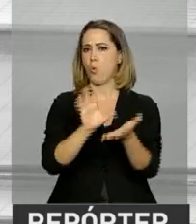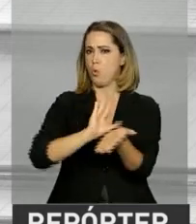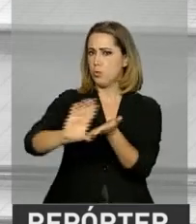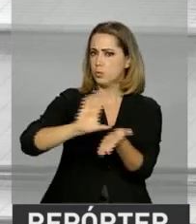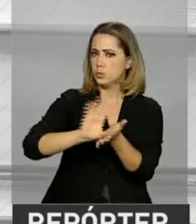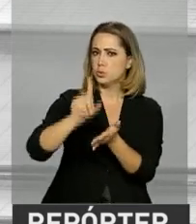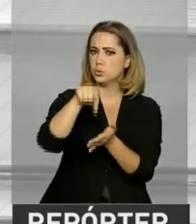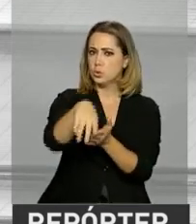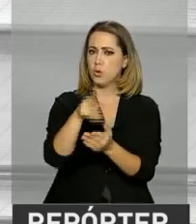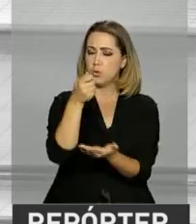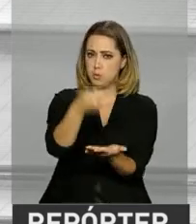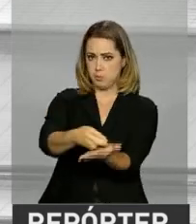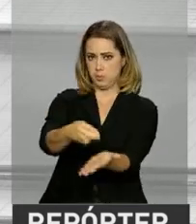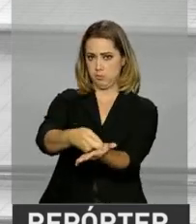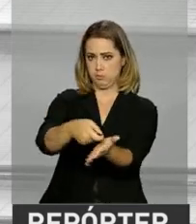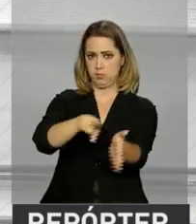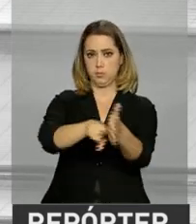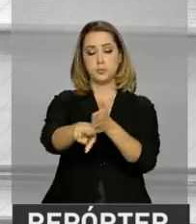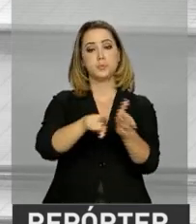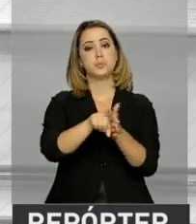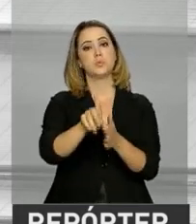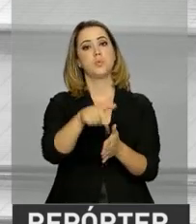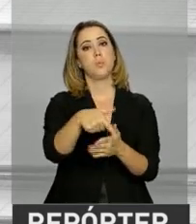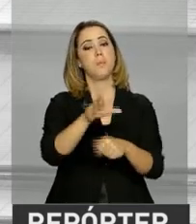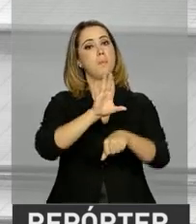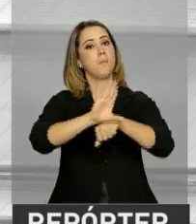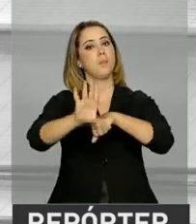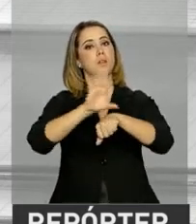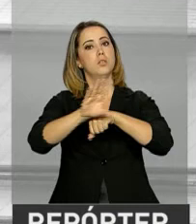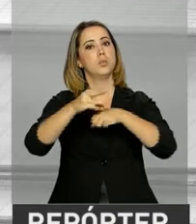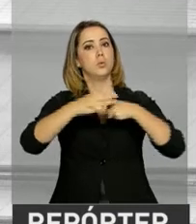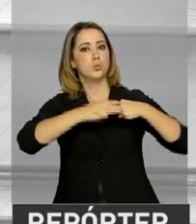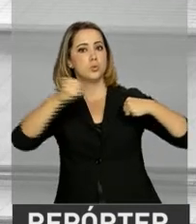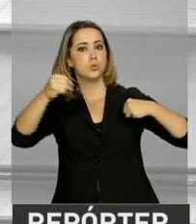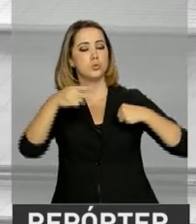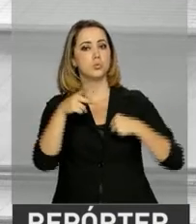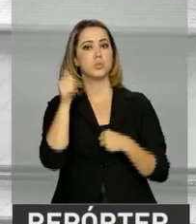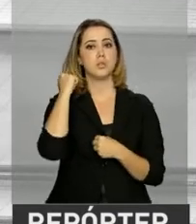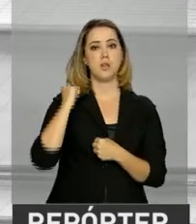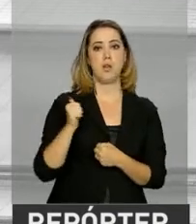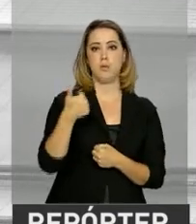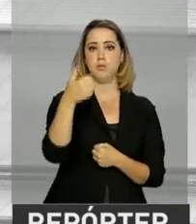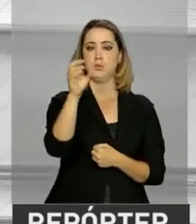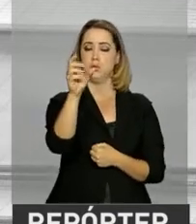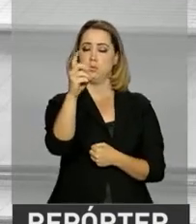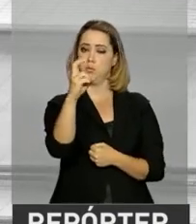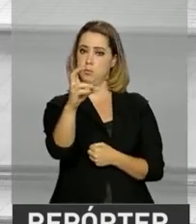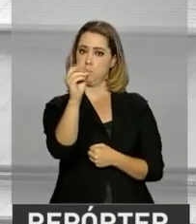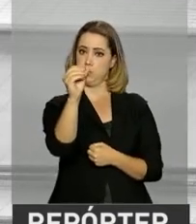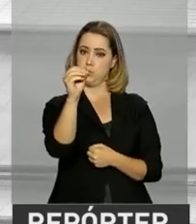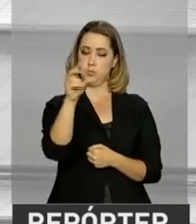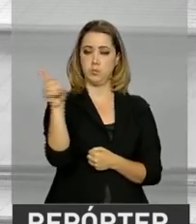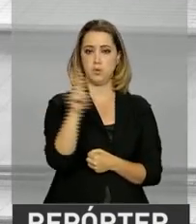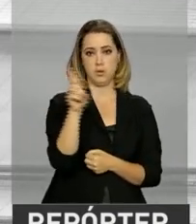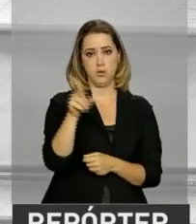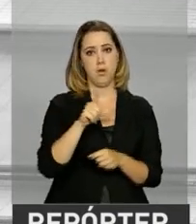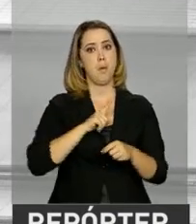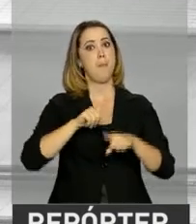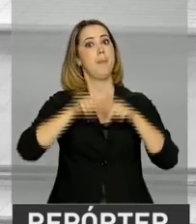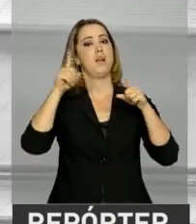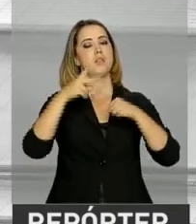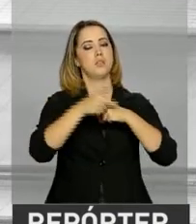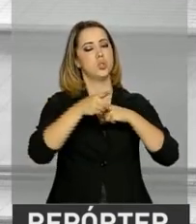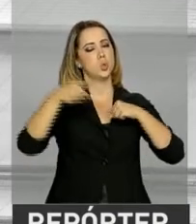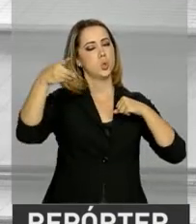foi para financiar pesquisas para cursos de mestrado a bolsa no valor de 1.500 reais já para o doutorado é